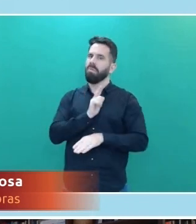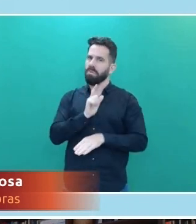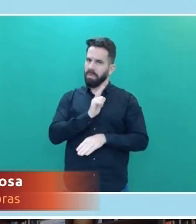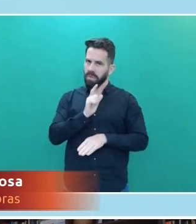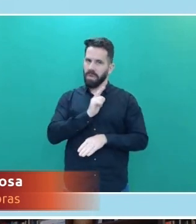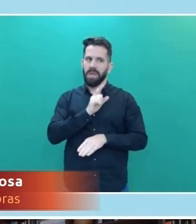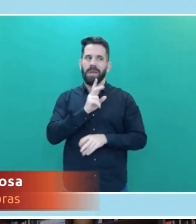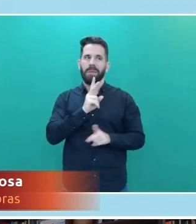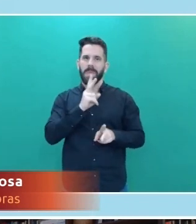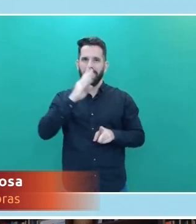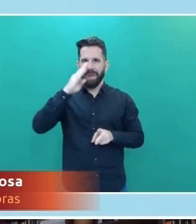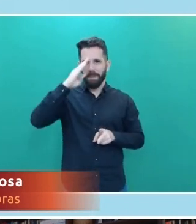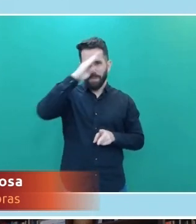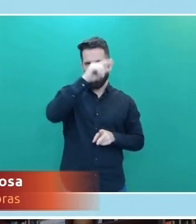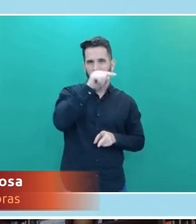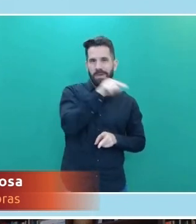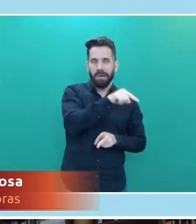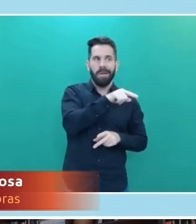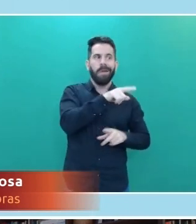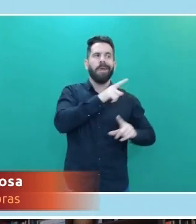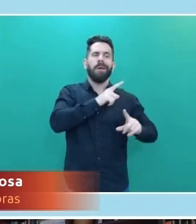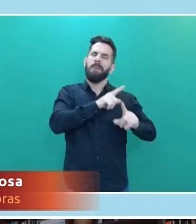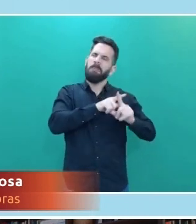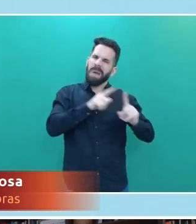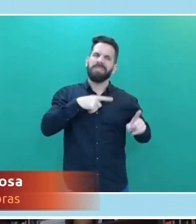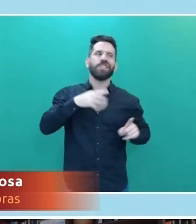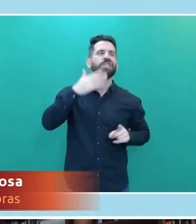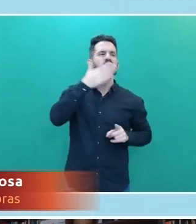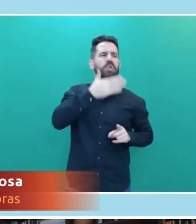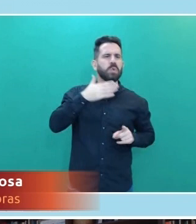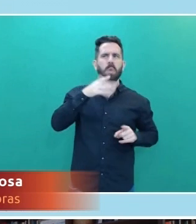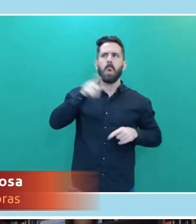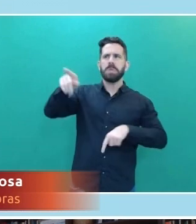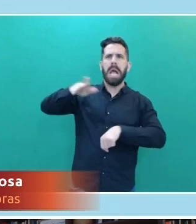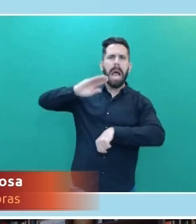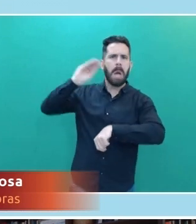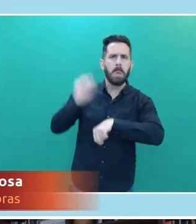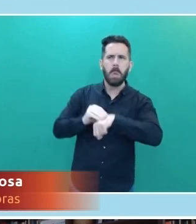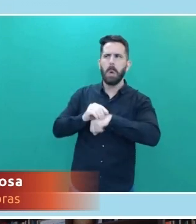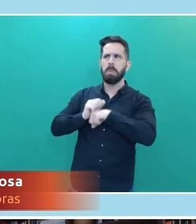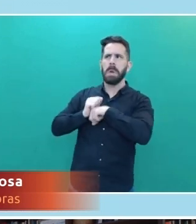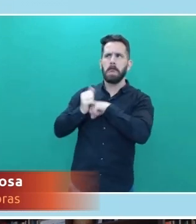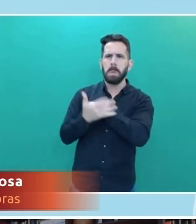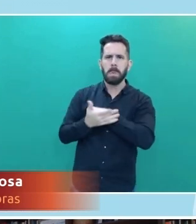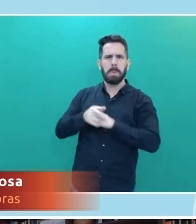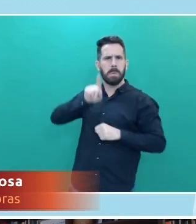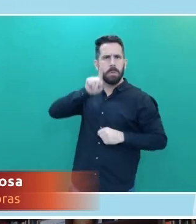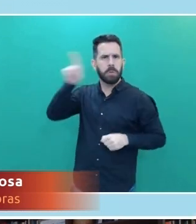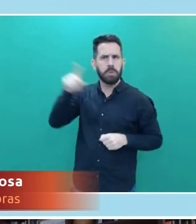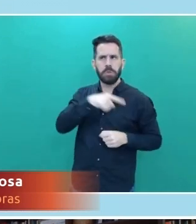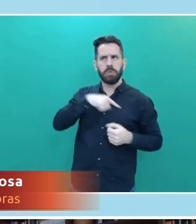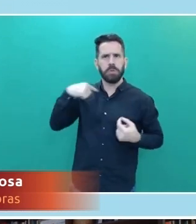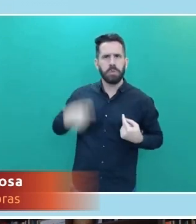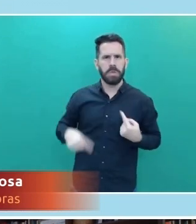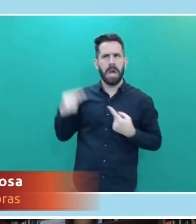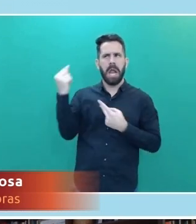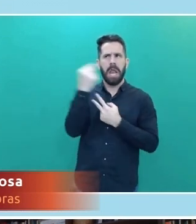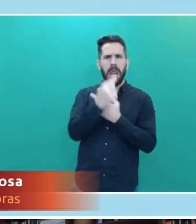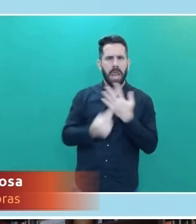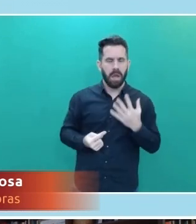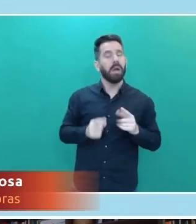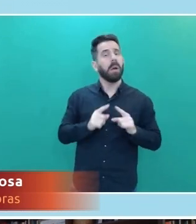vírus chinês, do comunismo da China, o pragmatismo chinês bastante acima do discurso